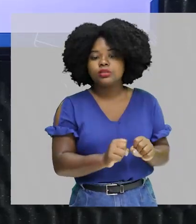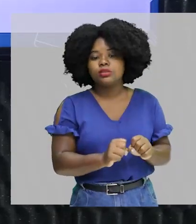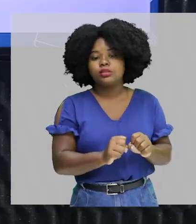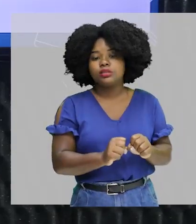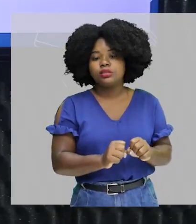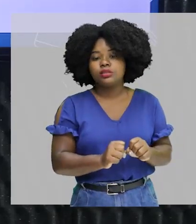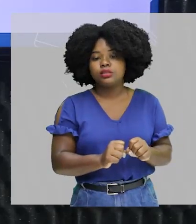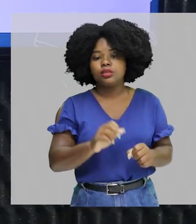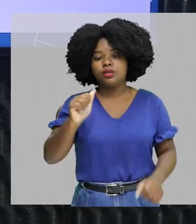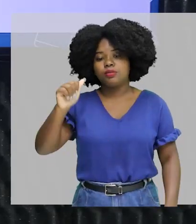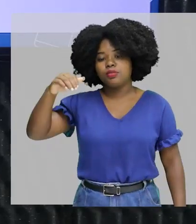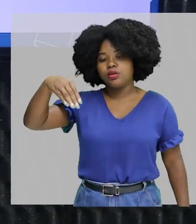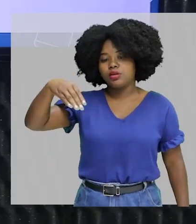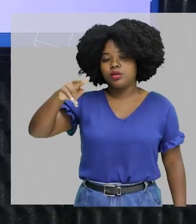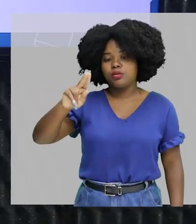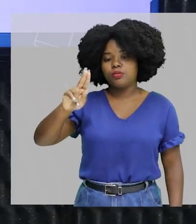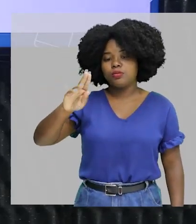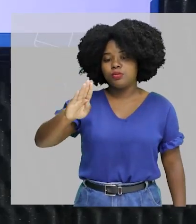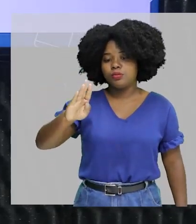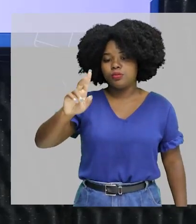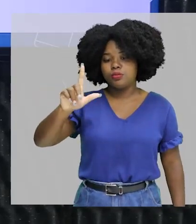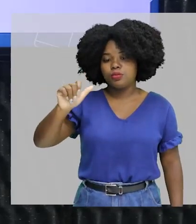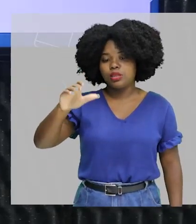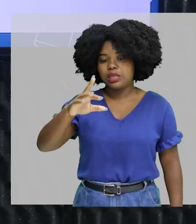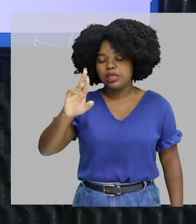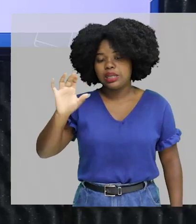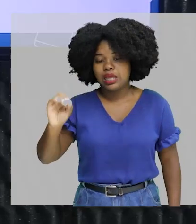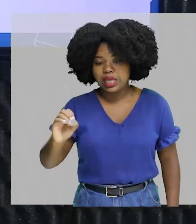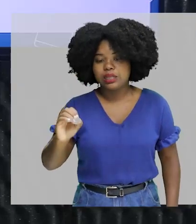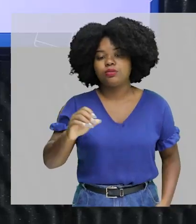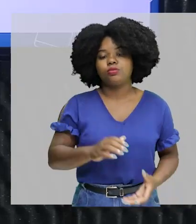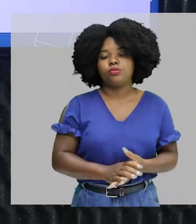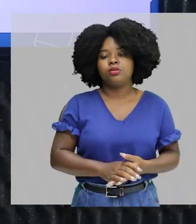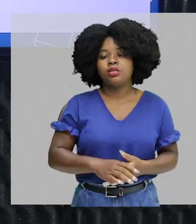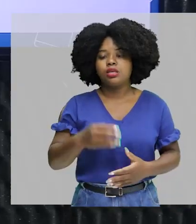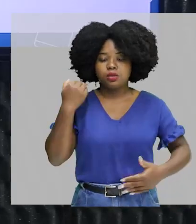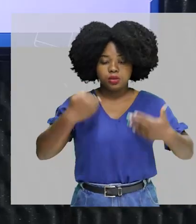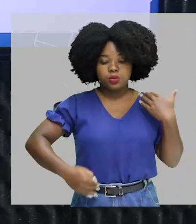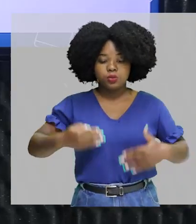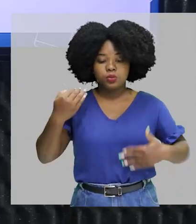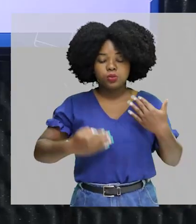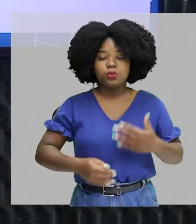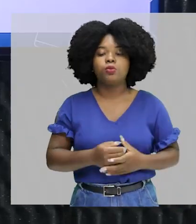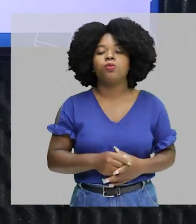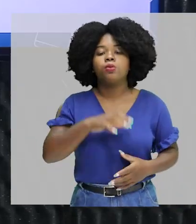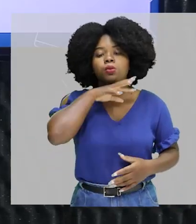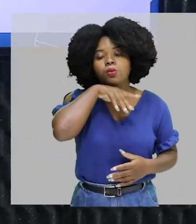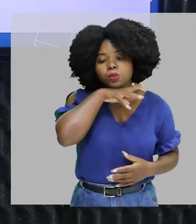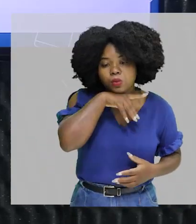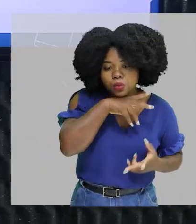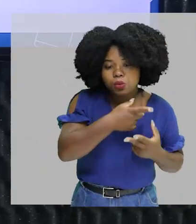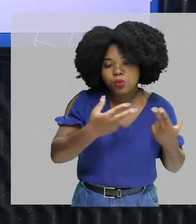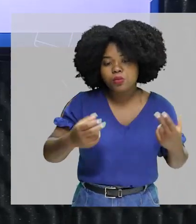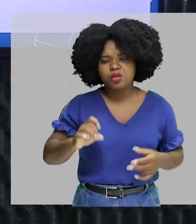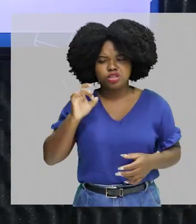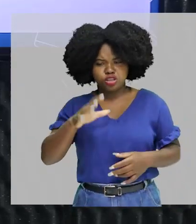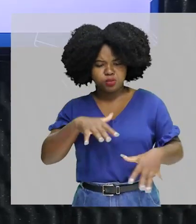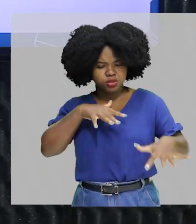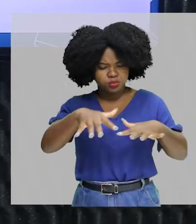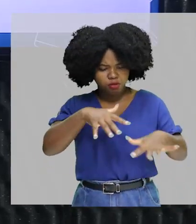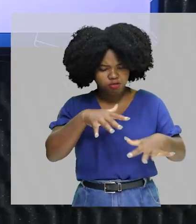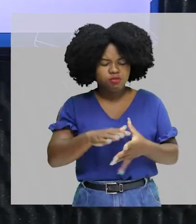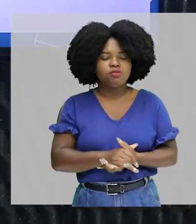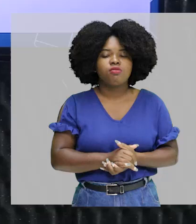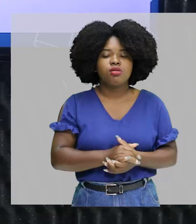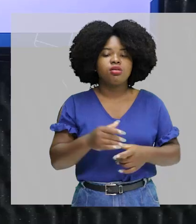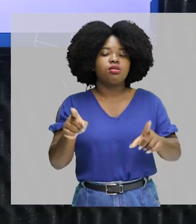de canais, né, como se fosse um encanamento no corpo do animal. Mas ele não serve apenas para locomoção, não, pessoal. Serve também